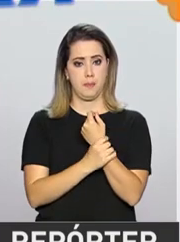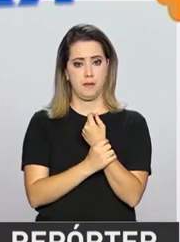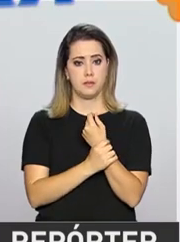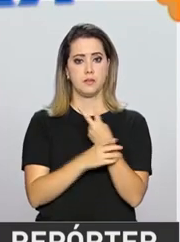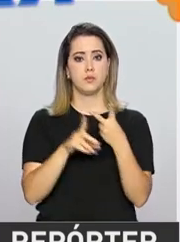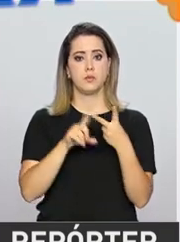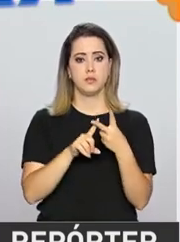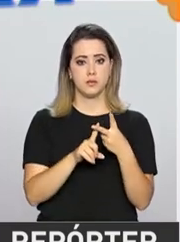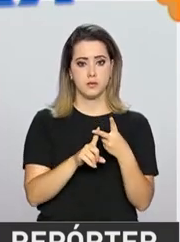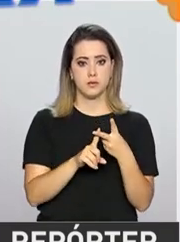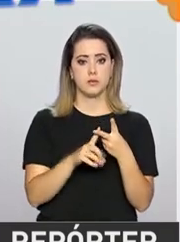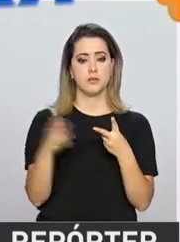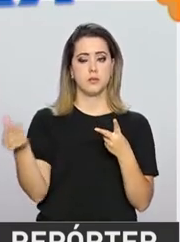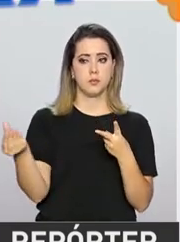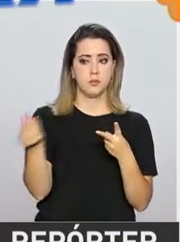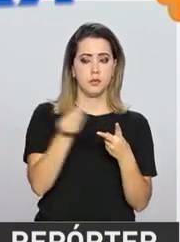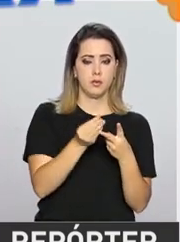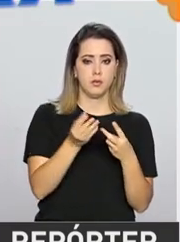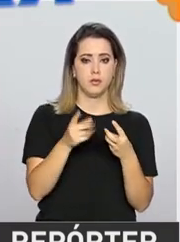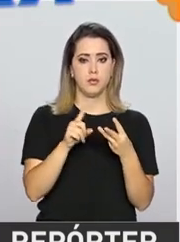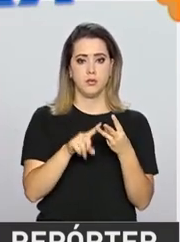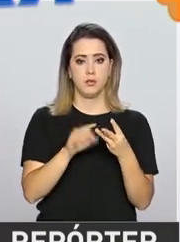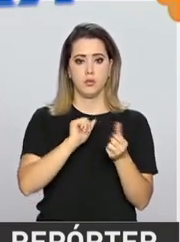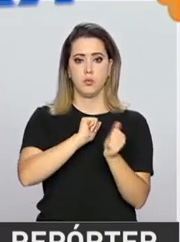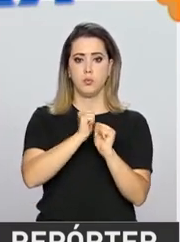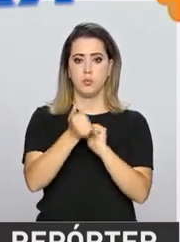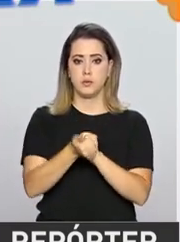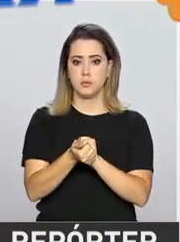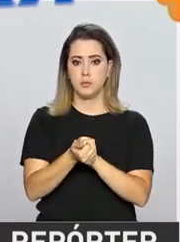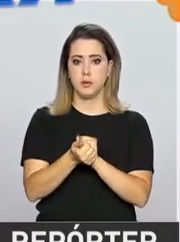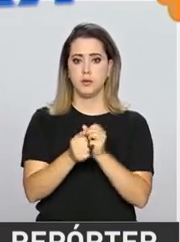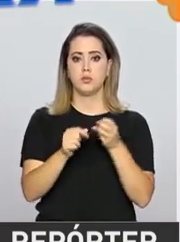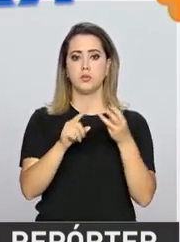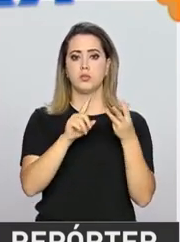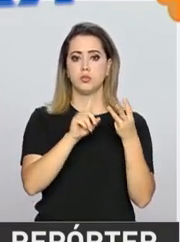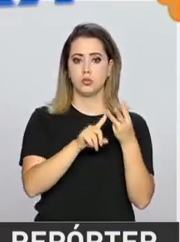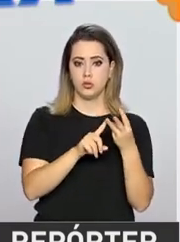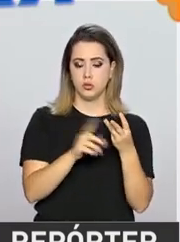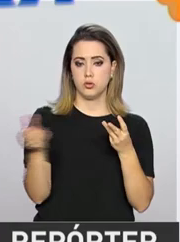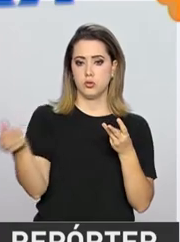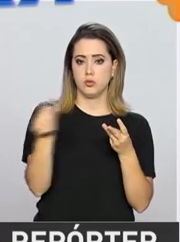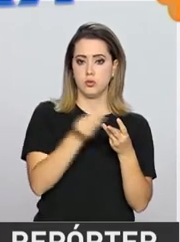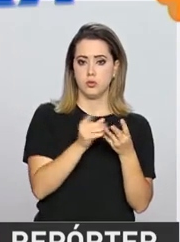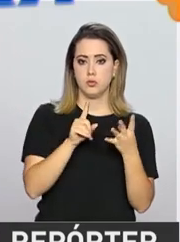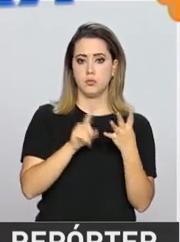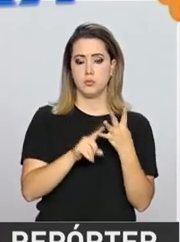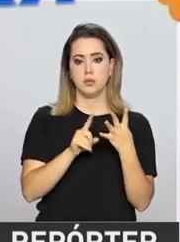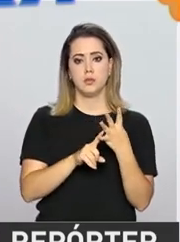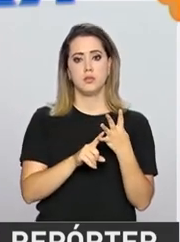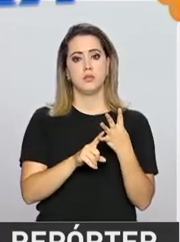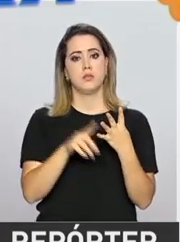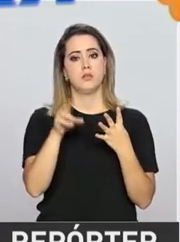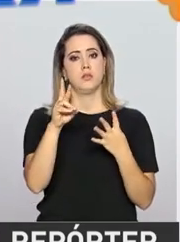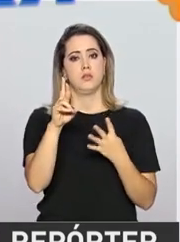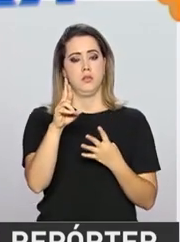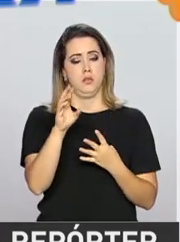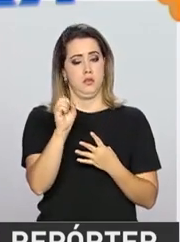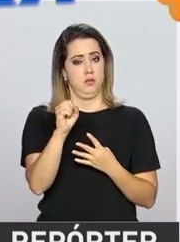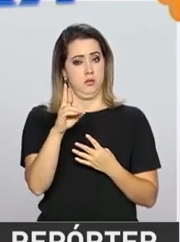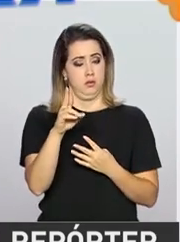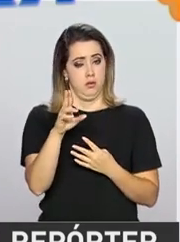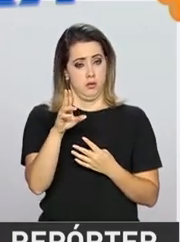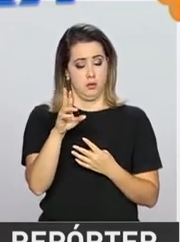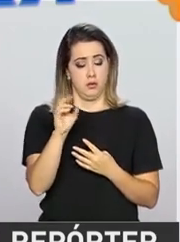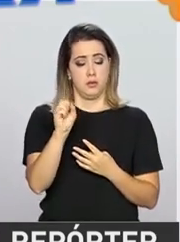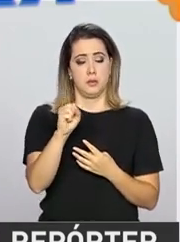recebe também recursos, né? Também o esporte recebe, né? E também a seguridade social. A finalidade